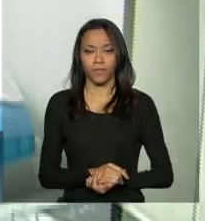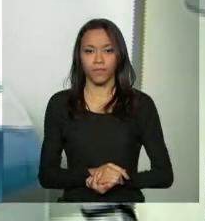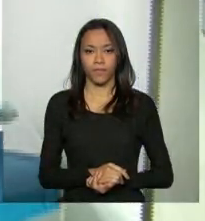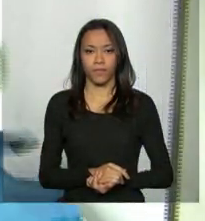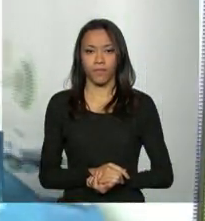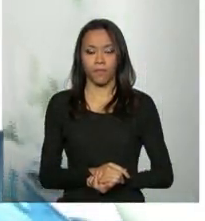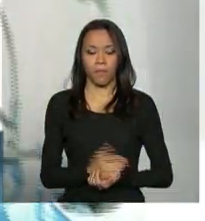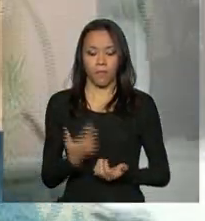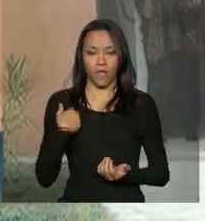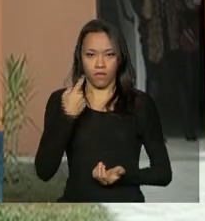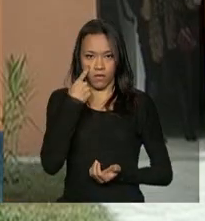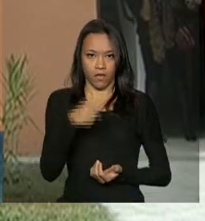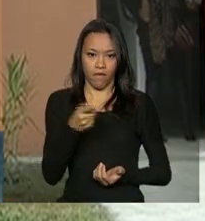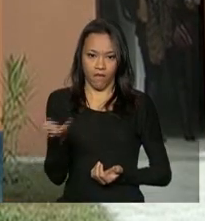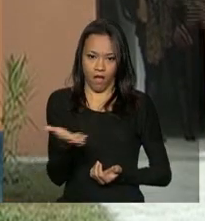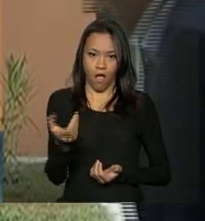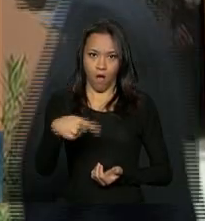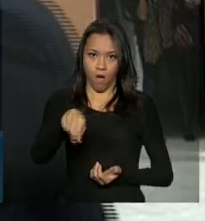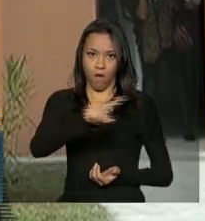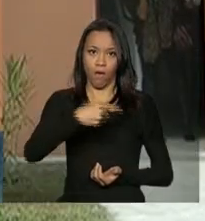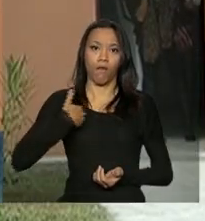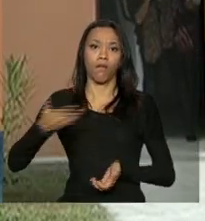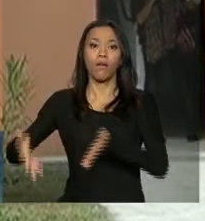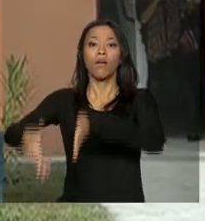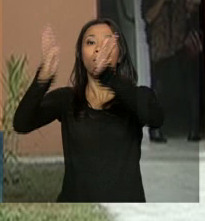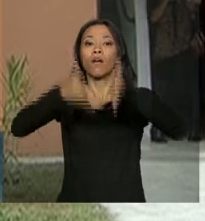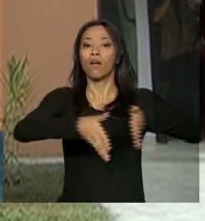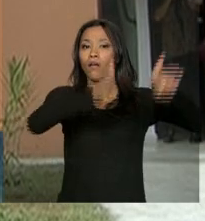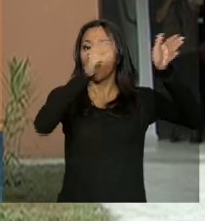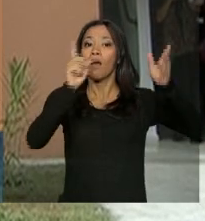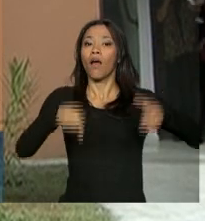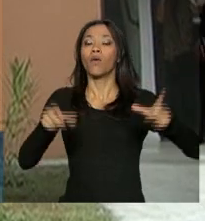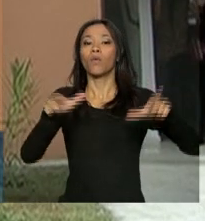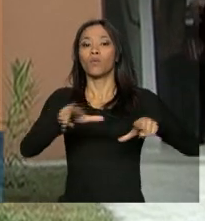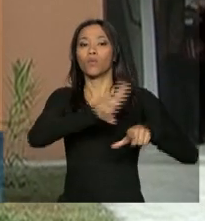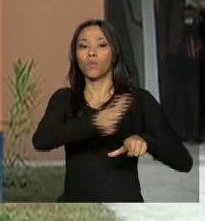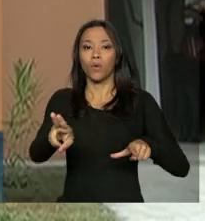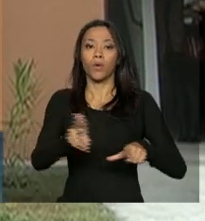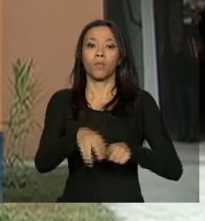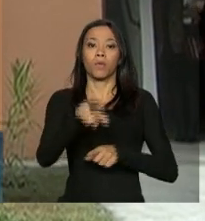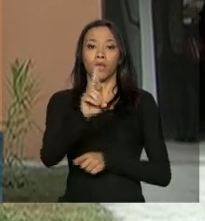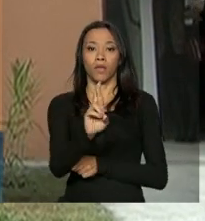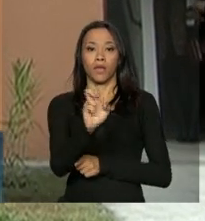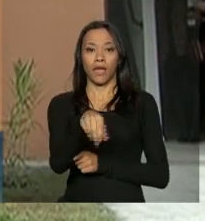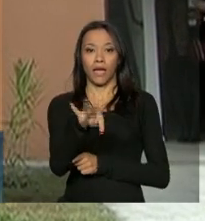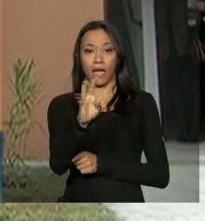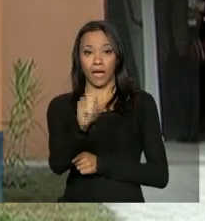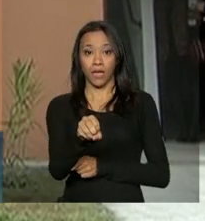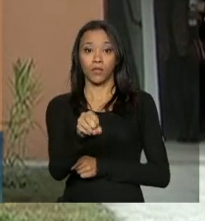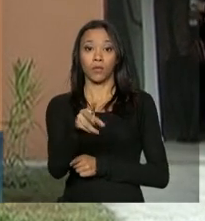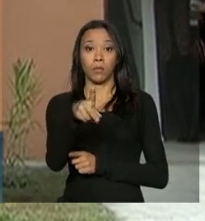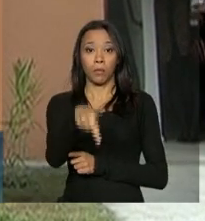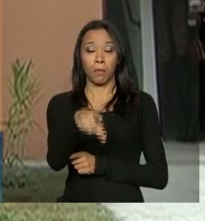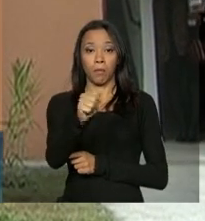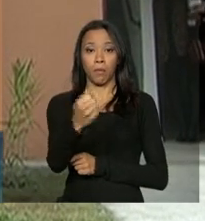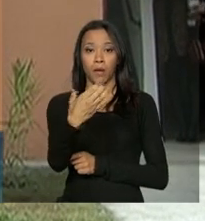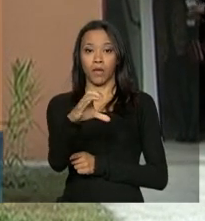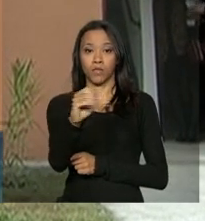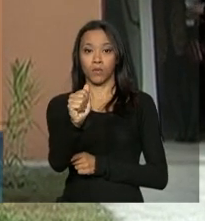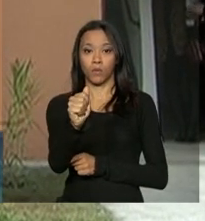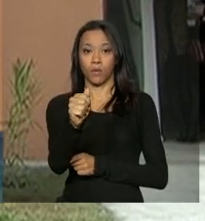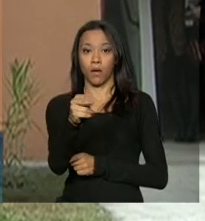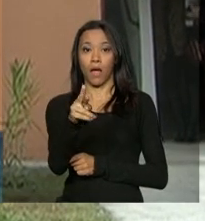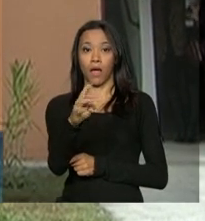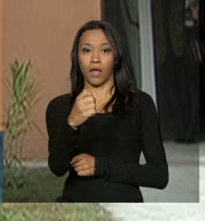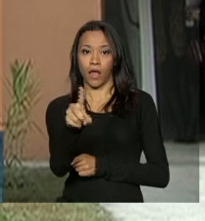essas unidades habitacionais esses apartamentos ficam no Residencial Recanto do Passaré 1 e do